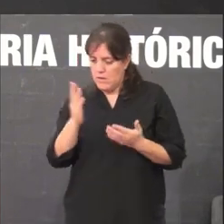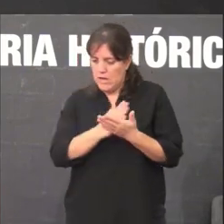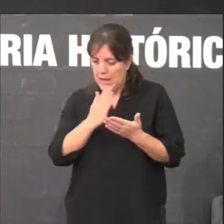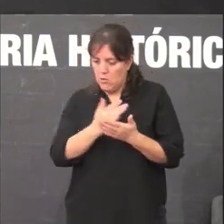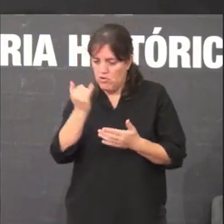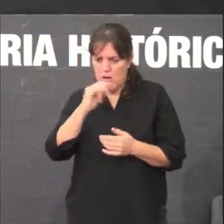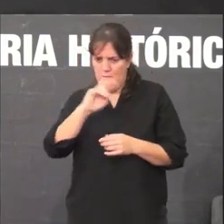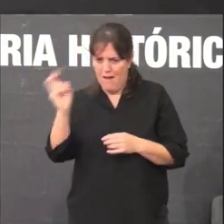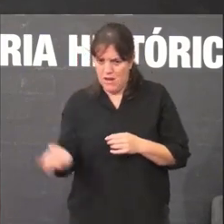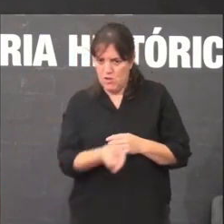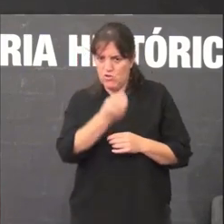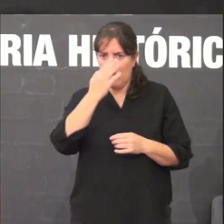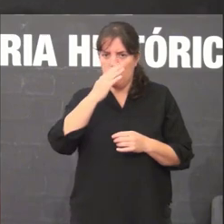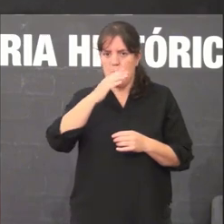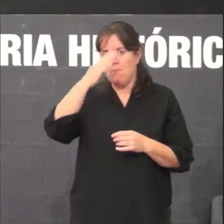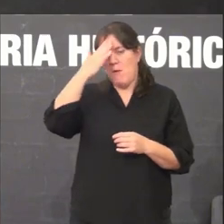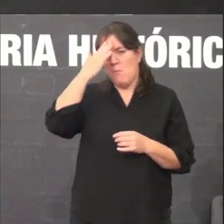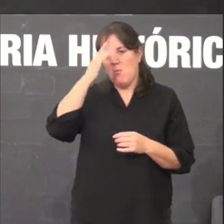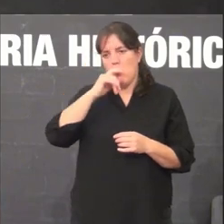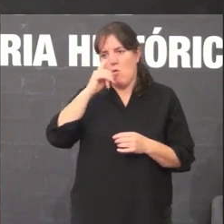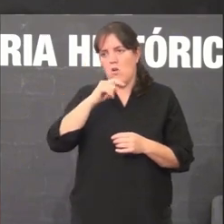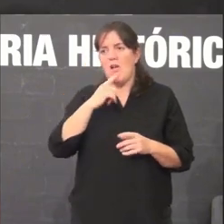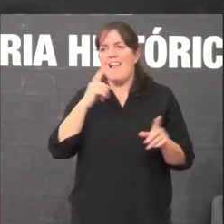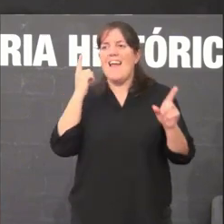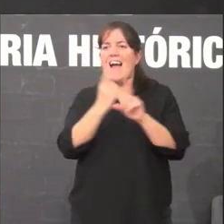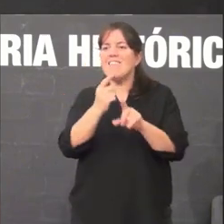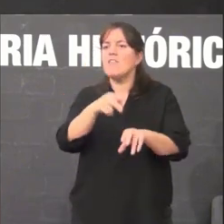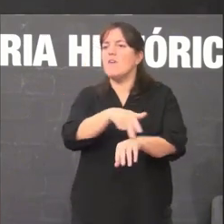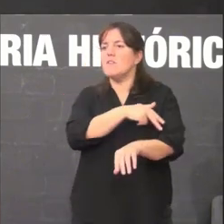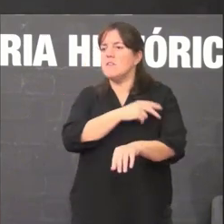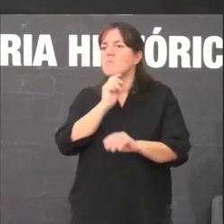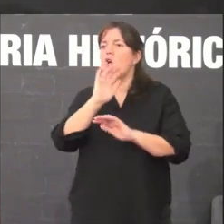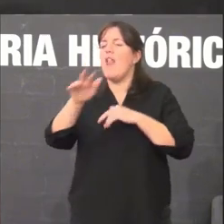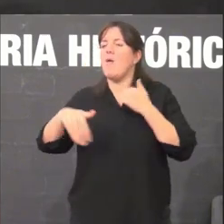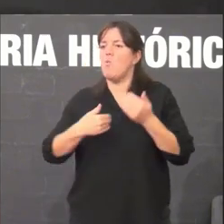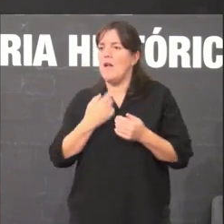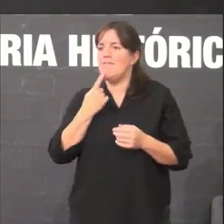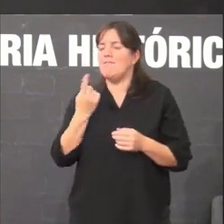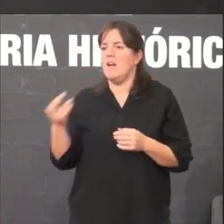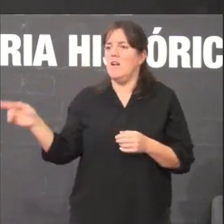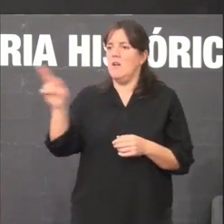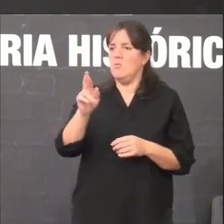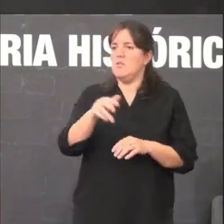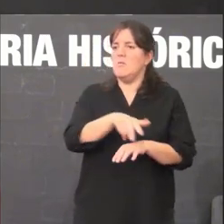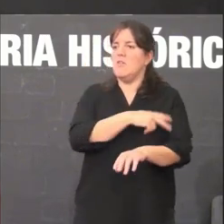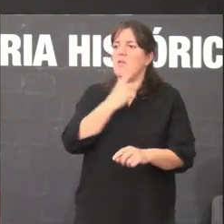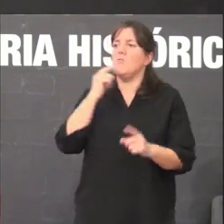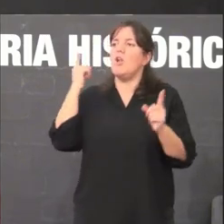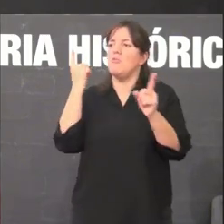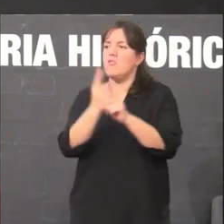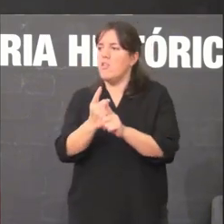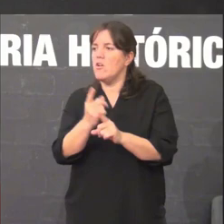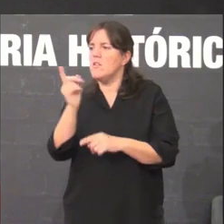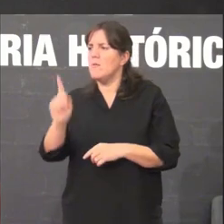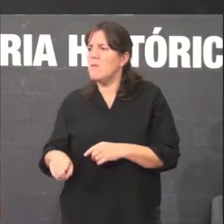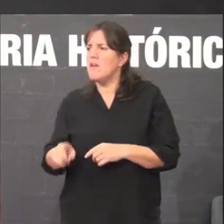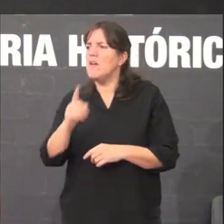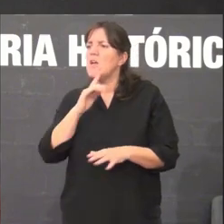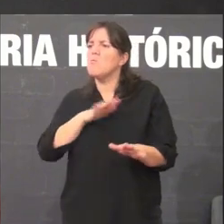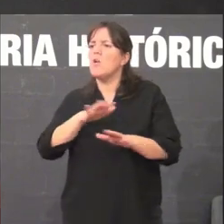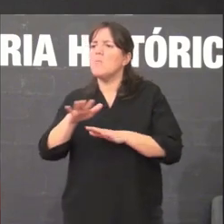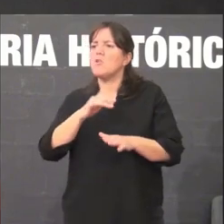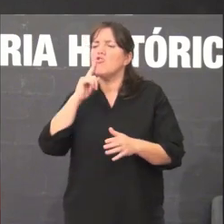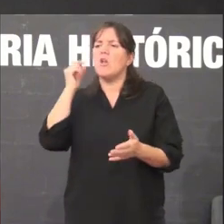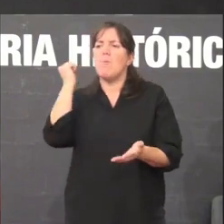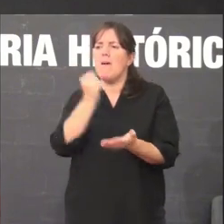memórias, daquilo que foi o antifascismo, a luta antifascista, a luta da oposição e, sobretudo, momentos